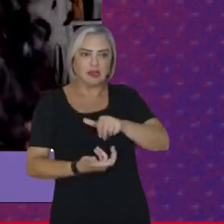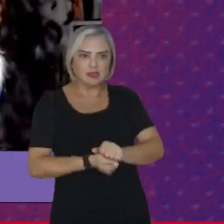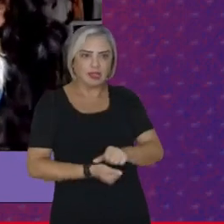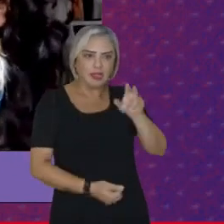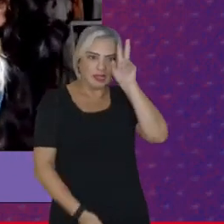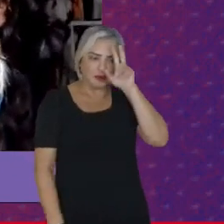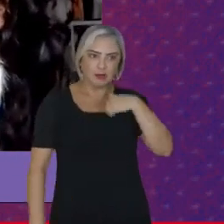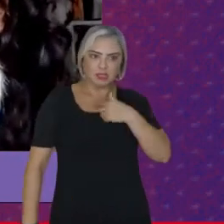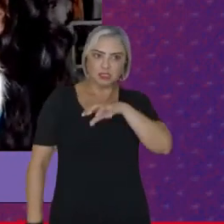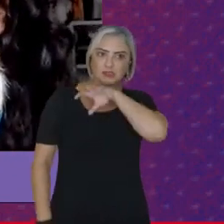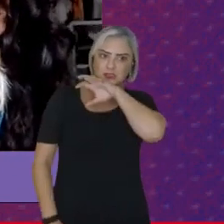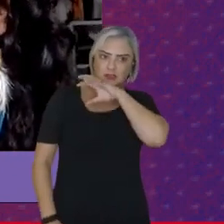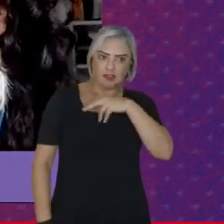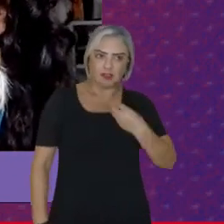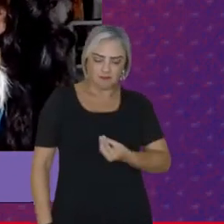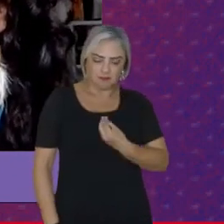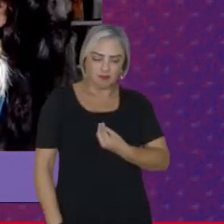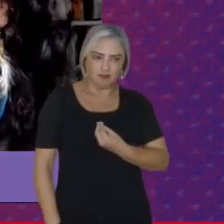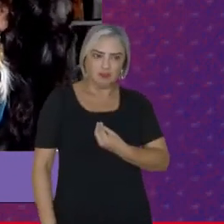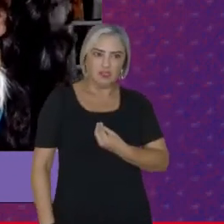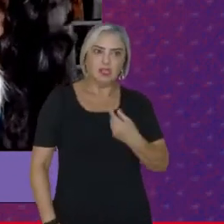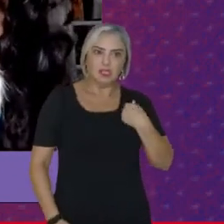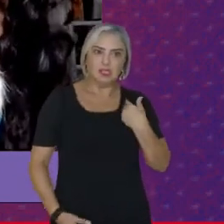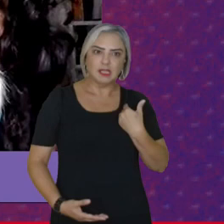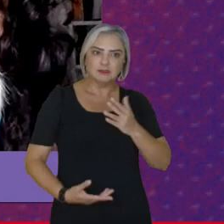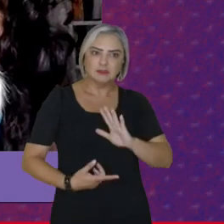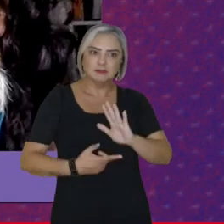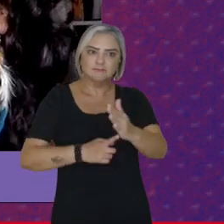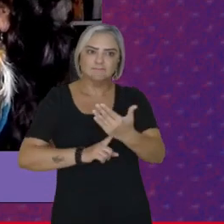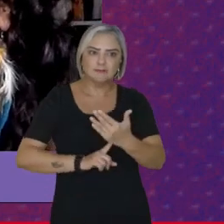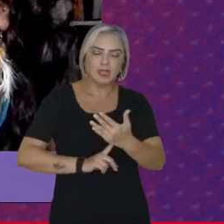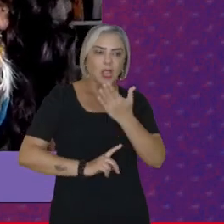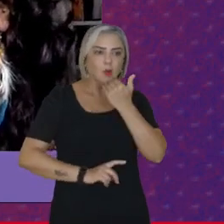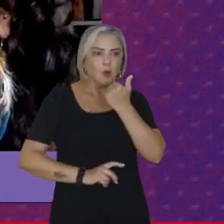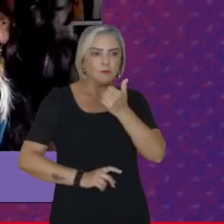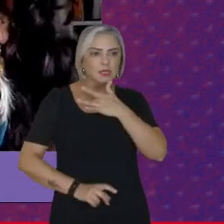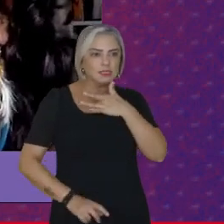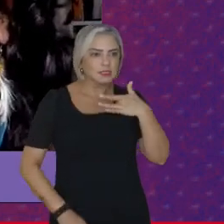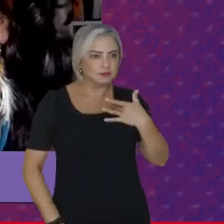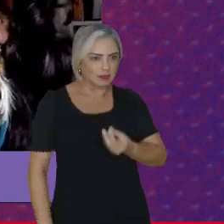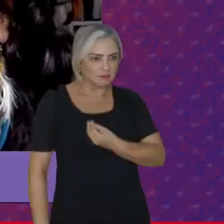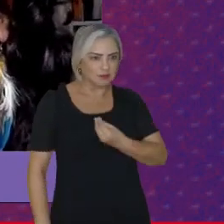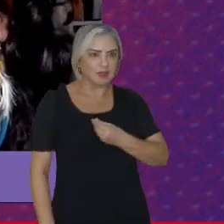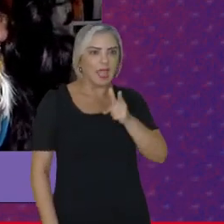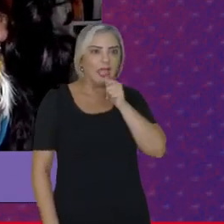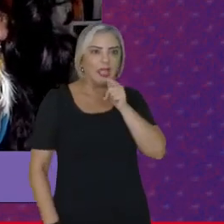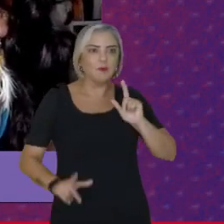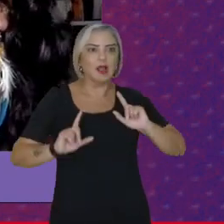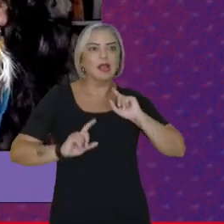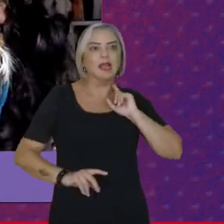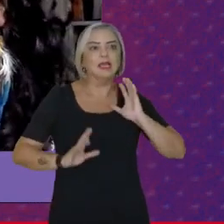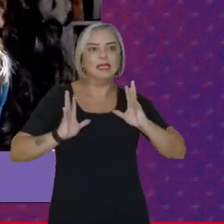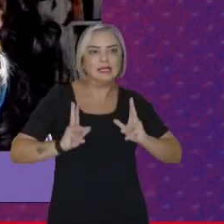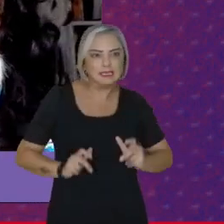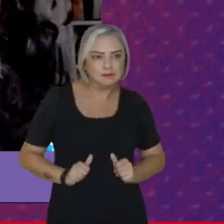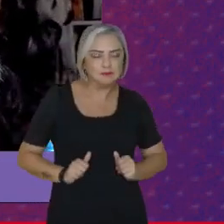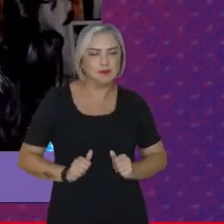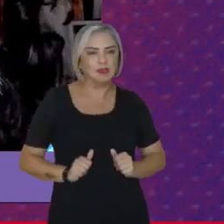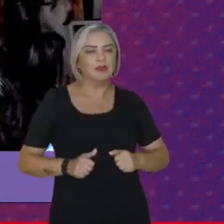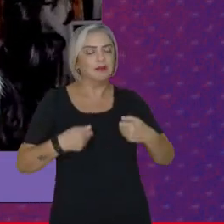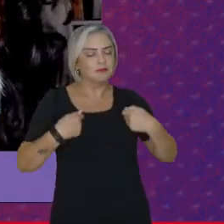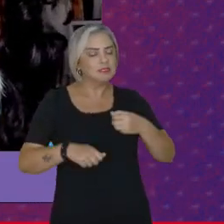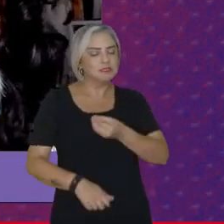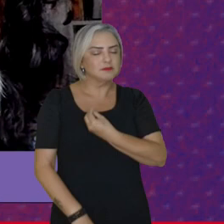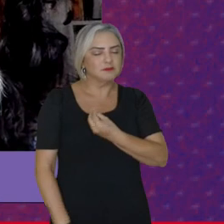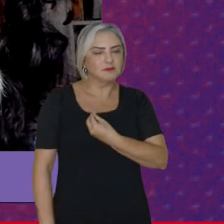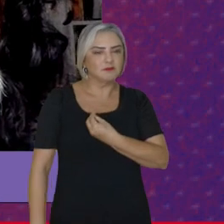também é um animal, um ser vivo, e que a gente precisa de comida saudável para sobreviver, água potável para sobreviver, a gente